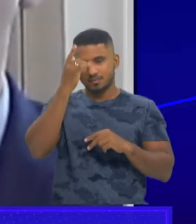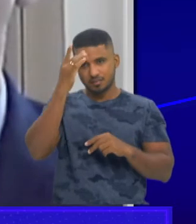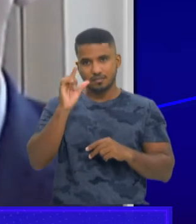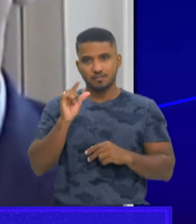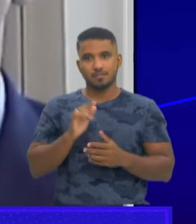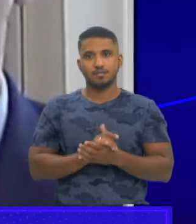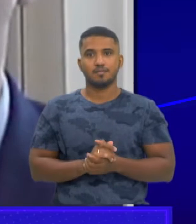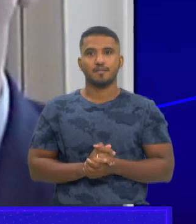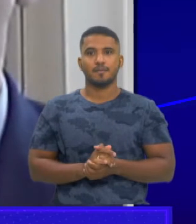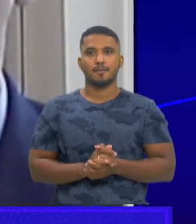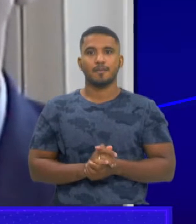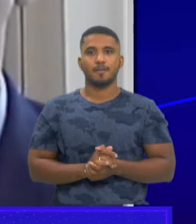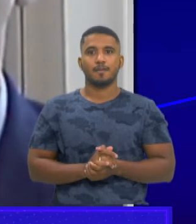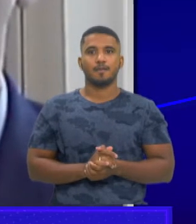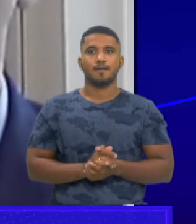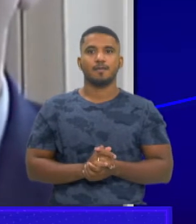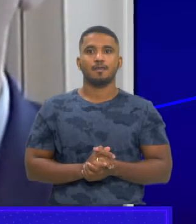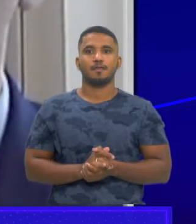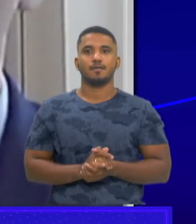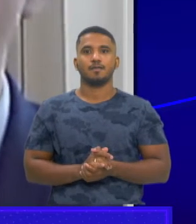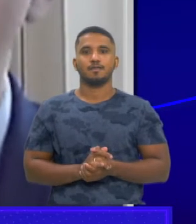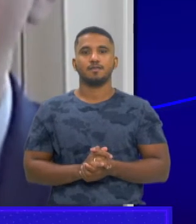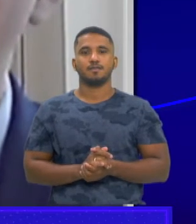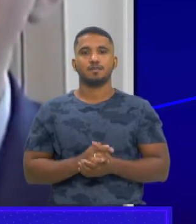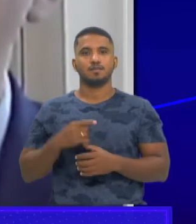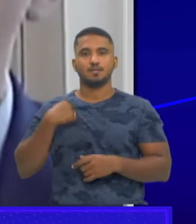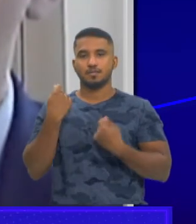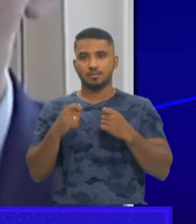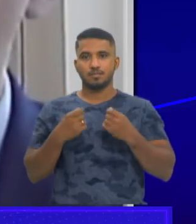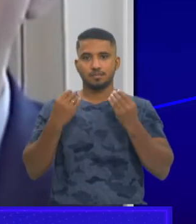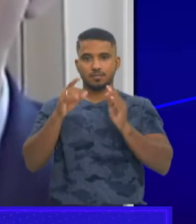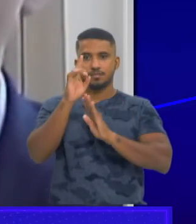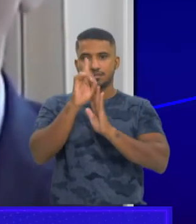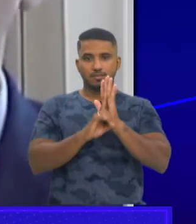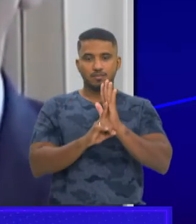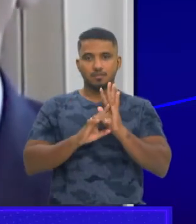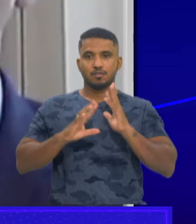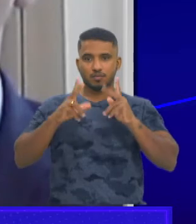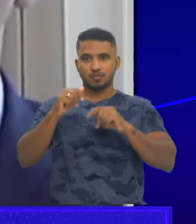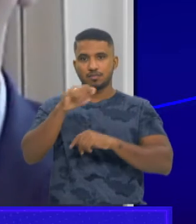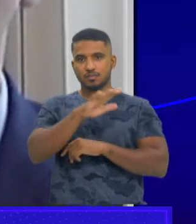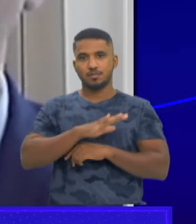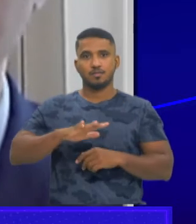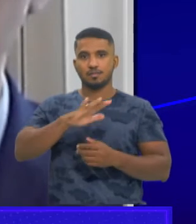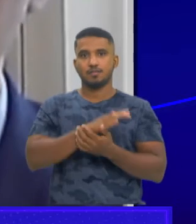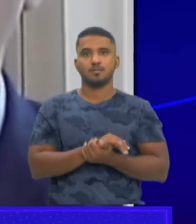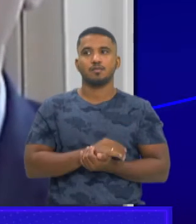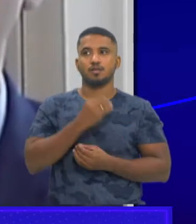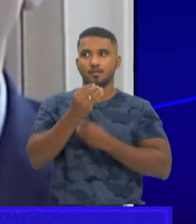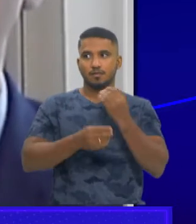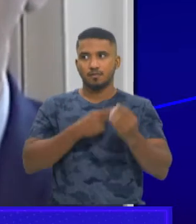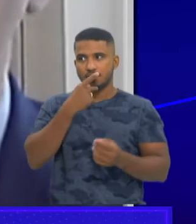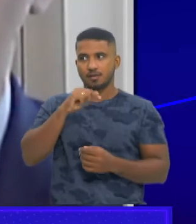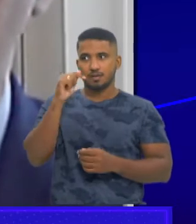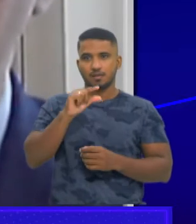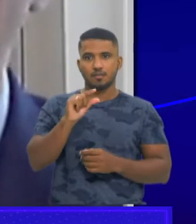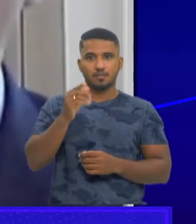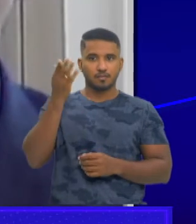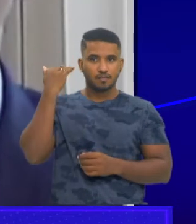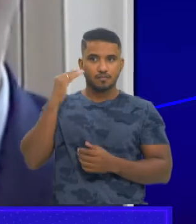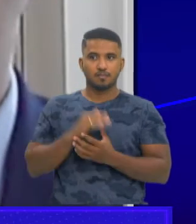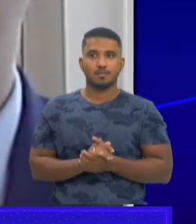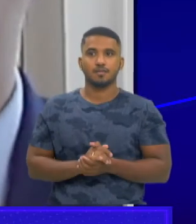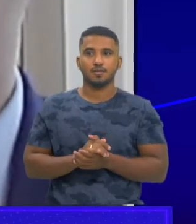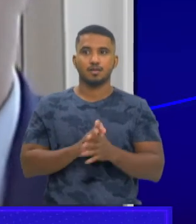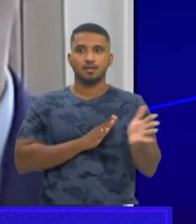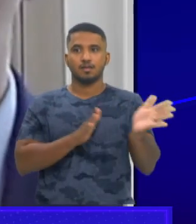para isso precisa facilitar um pouquinho mais, né? Exatamente. Nós precisamos garantir acessibilidade em todos os campos. Como eu